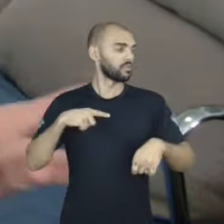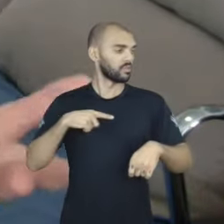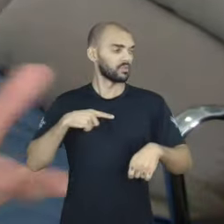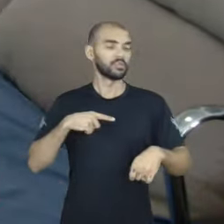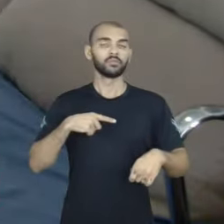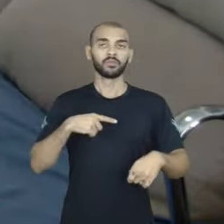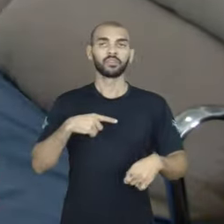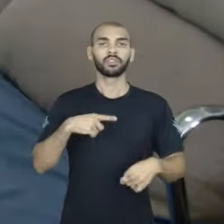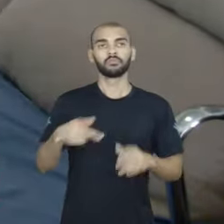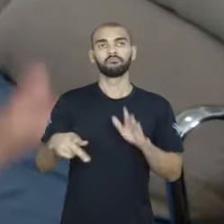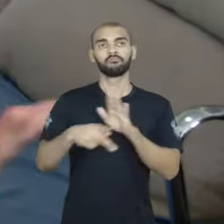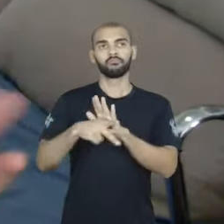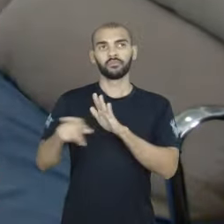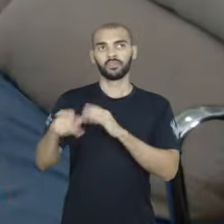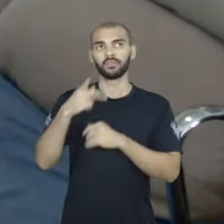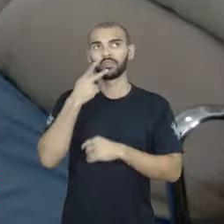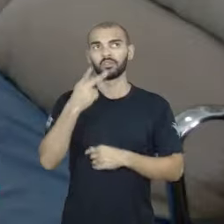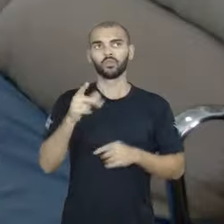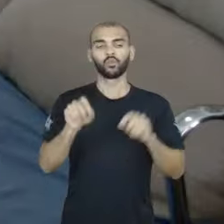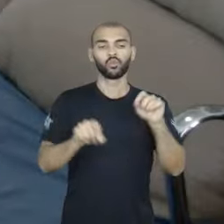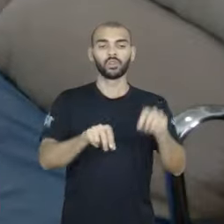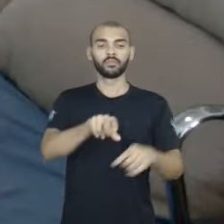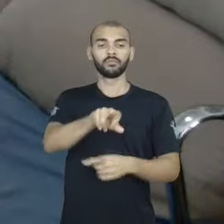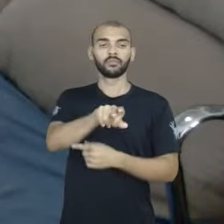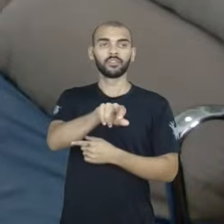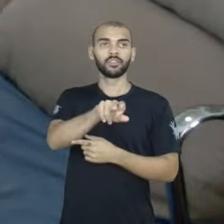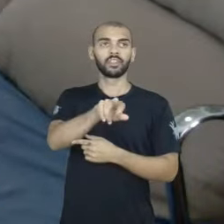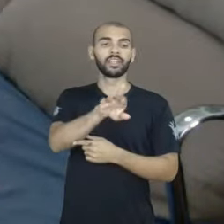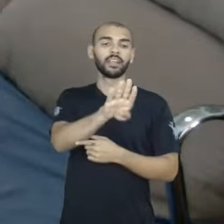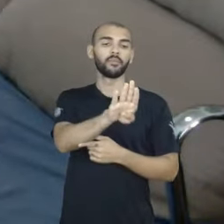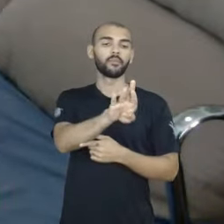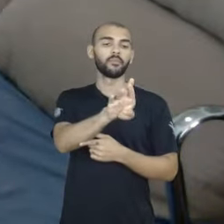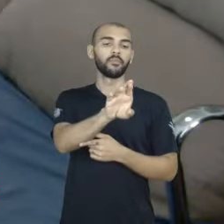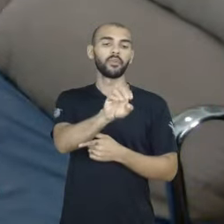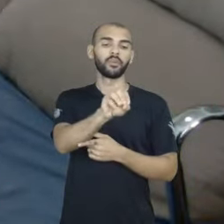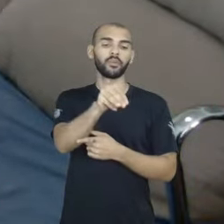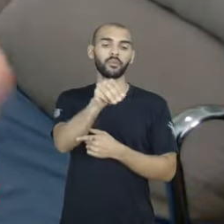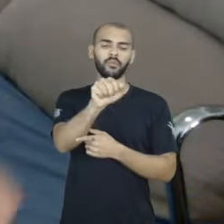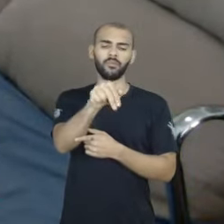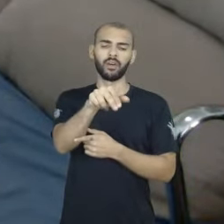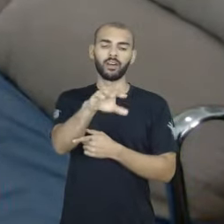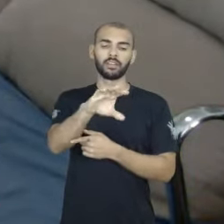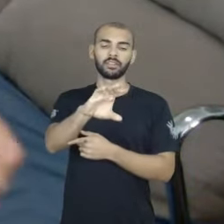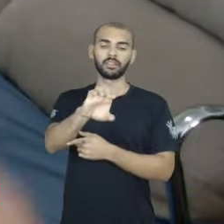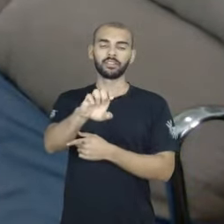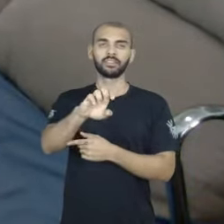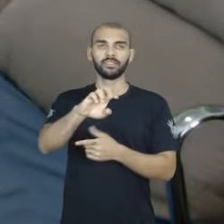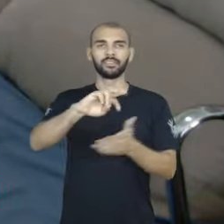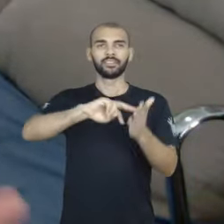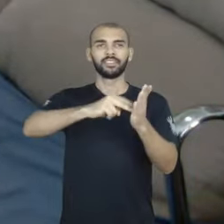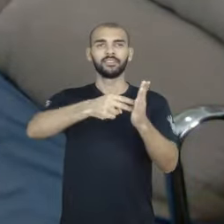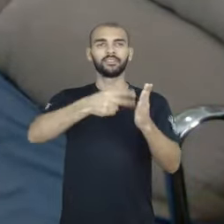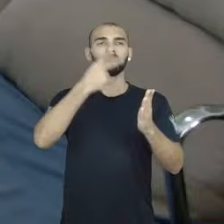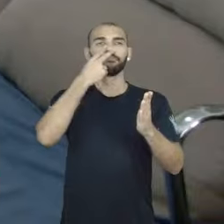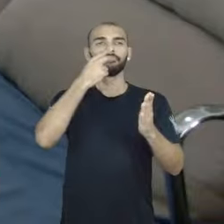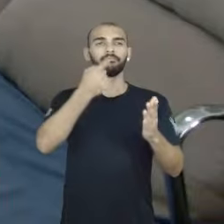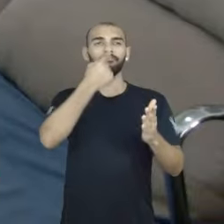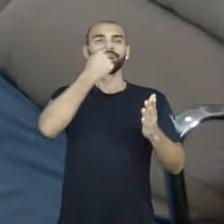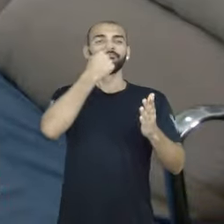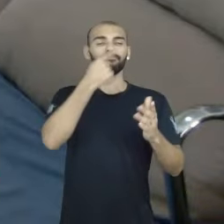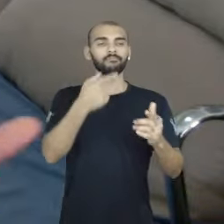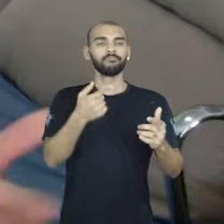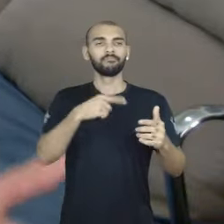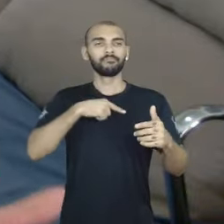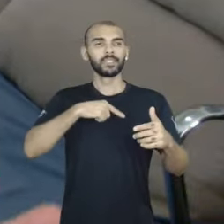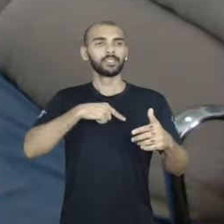é em inglês, né? Irmãos, e romance em inglês. Isso mostrando o bom momento aí do reencontro dos dois e